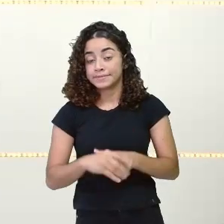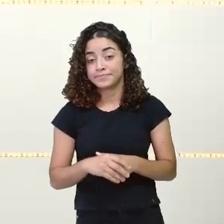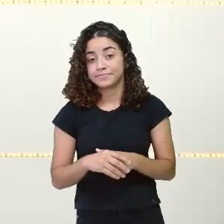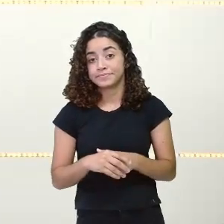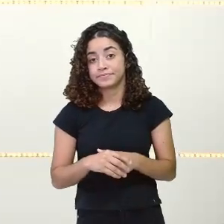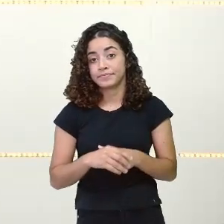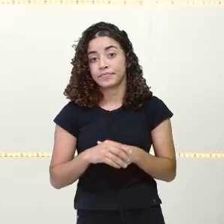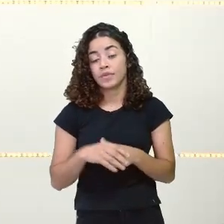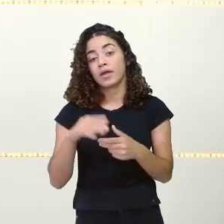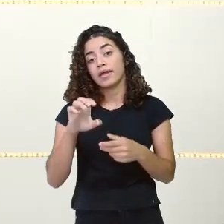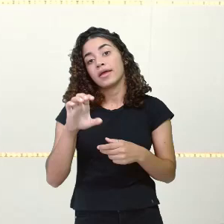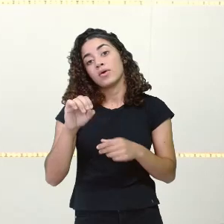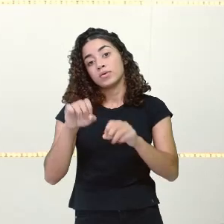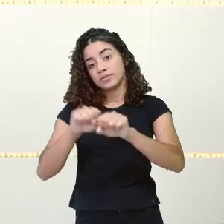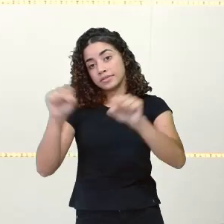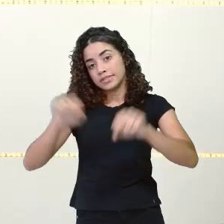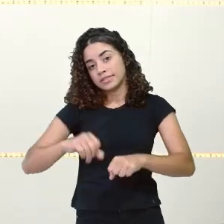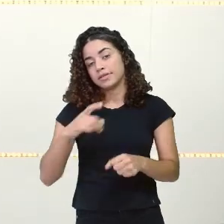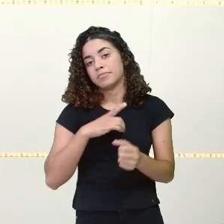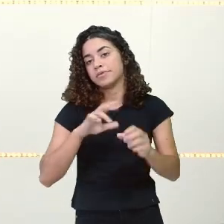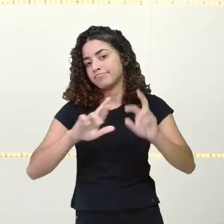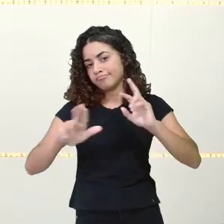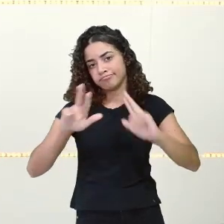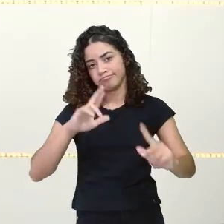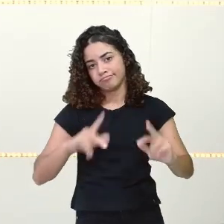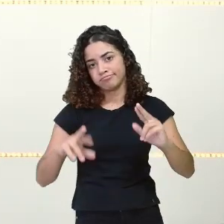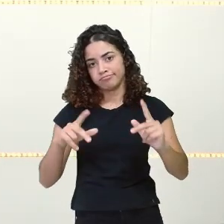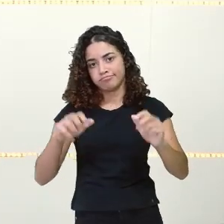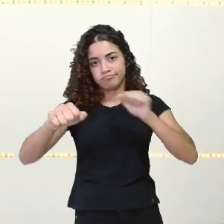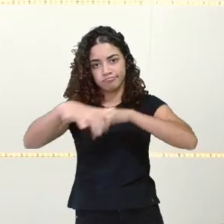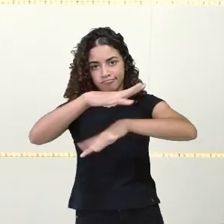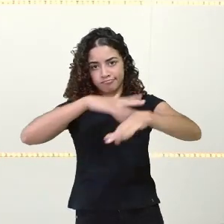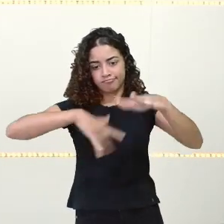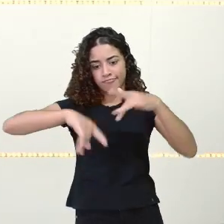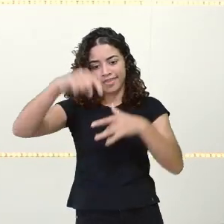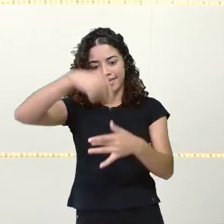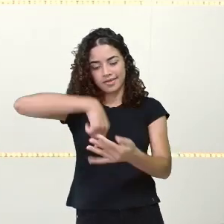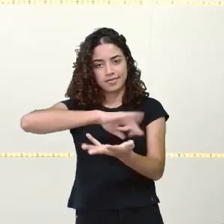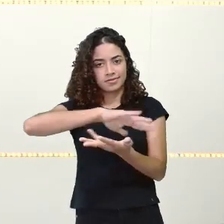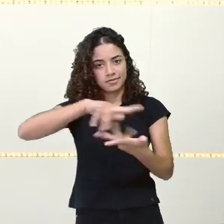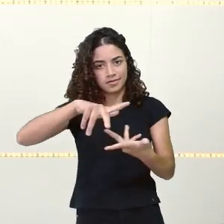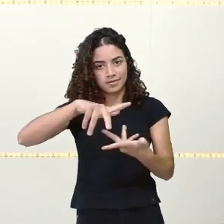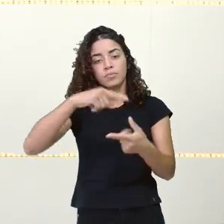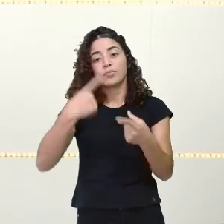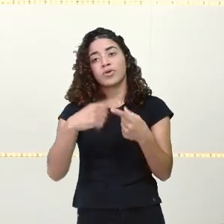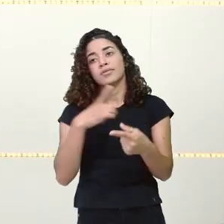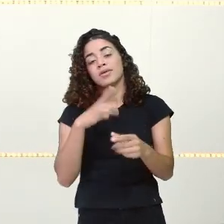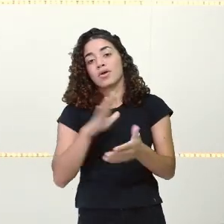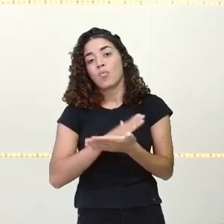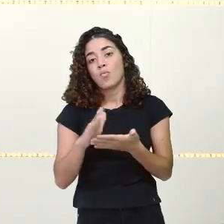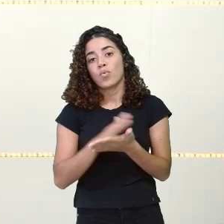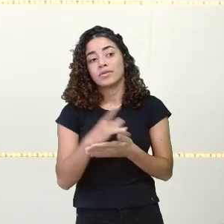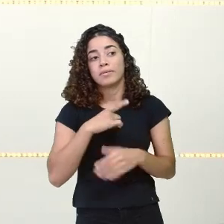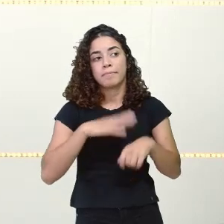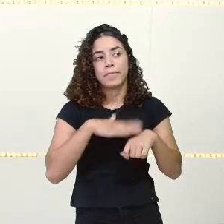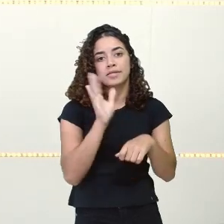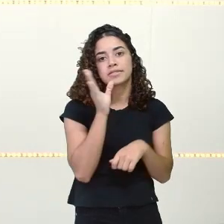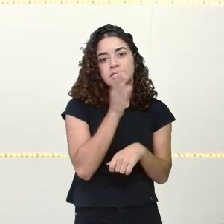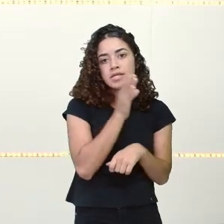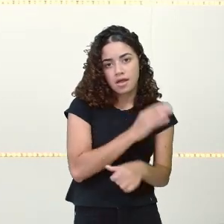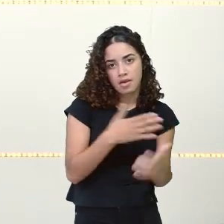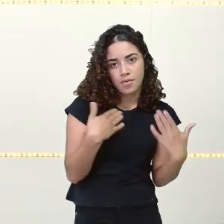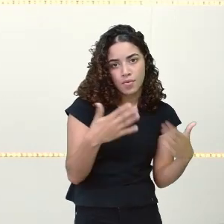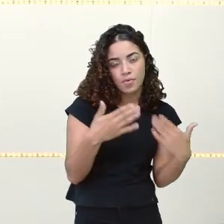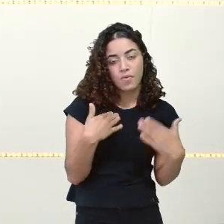Os ecossistemas variam no espaço da Terra. Por quê? Tem uns que recebem mais calor, tem outros